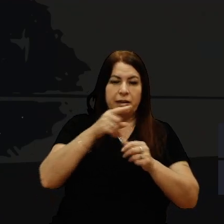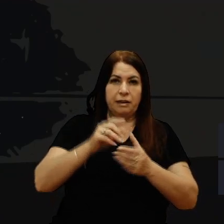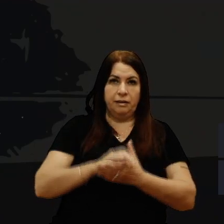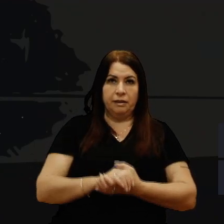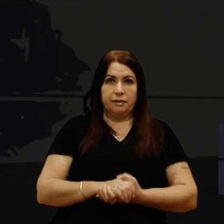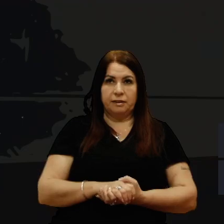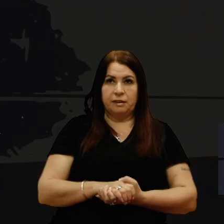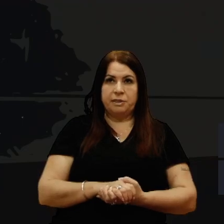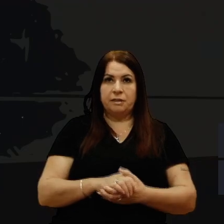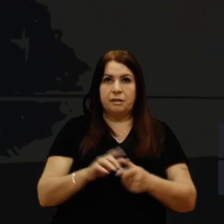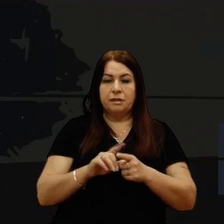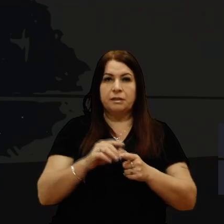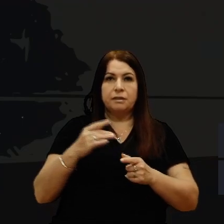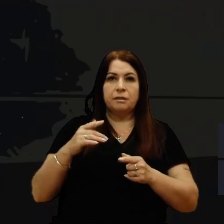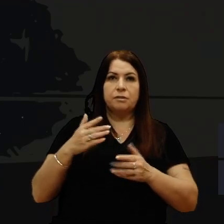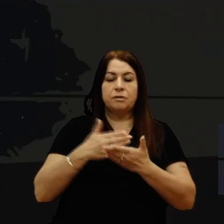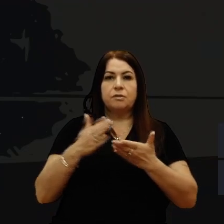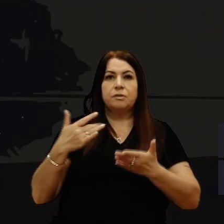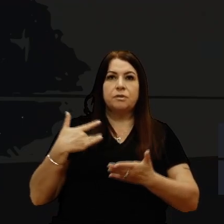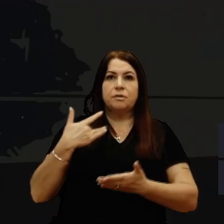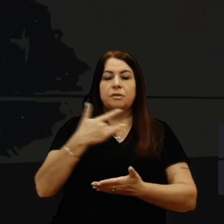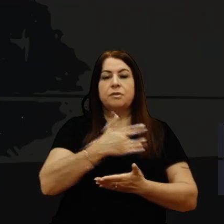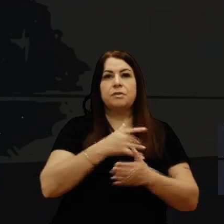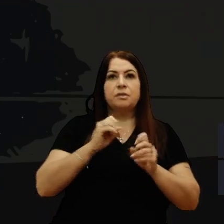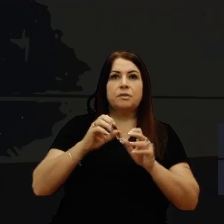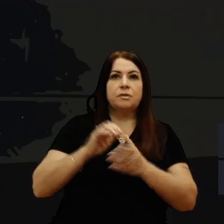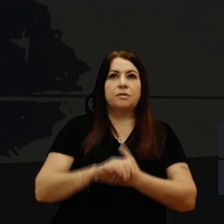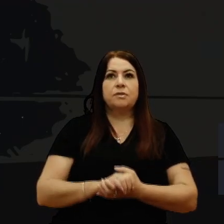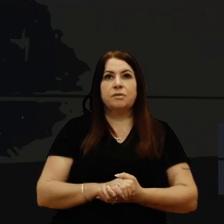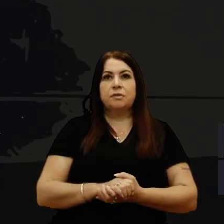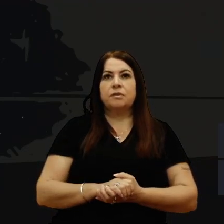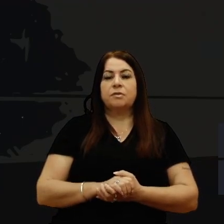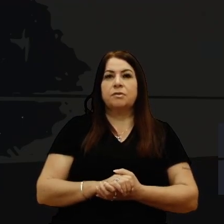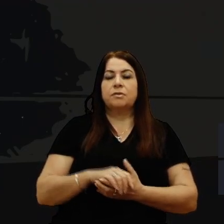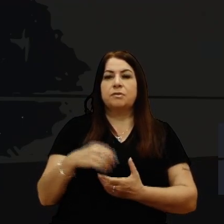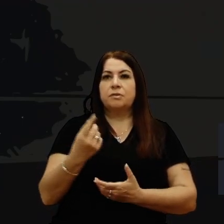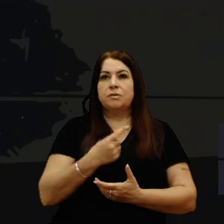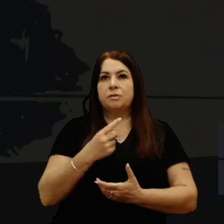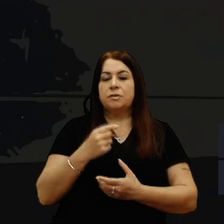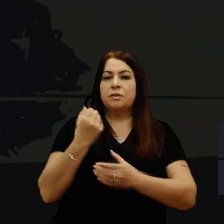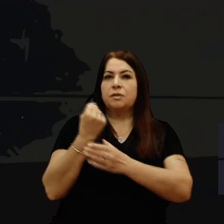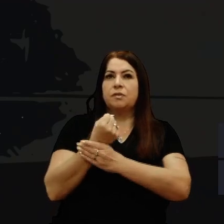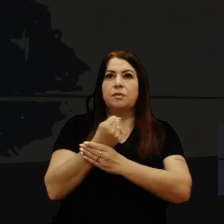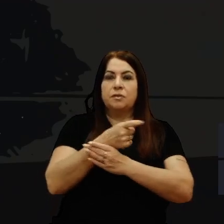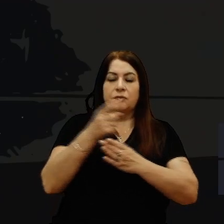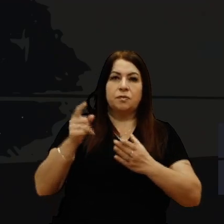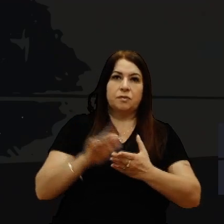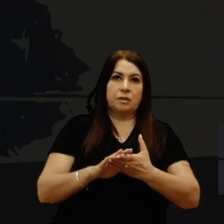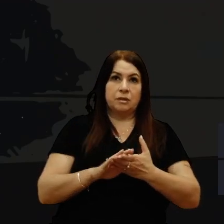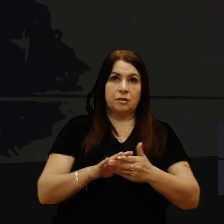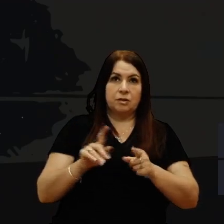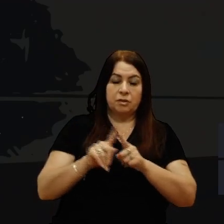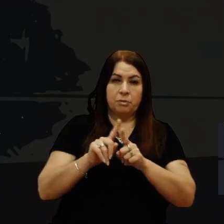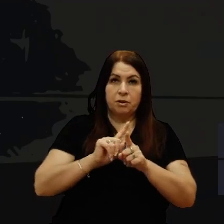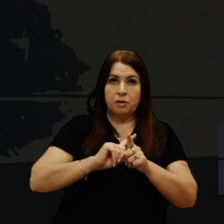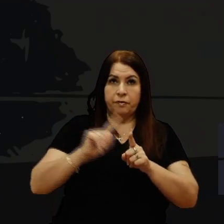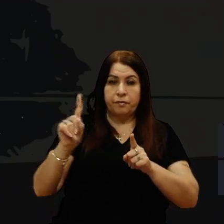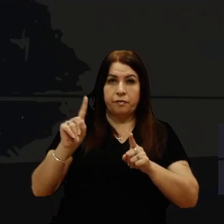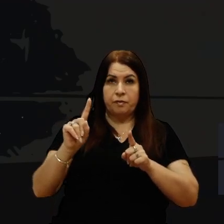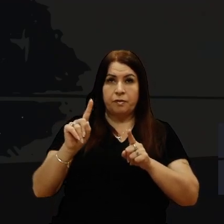a começar pela saúde, educação, social, né, segurança. A gente foi